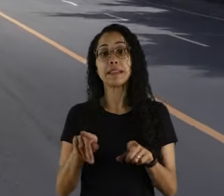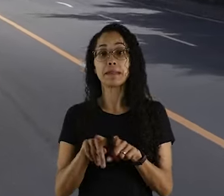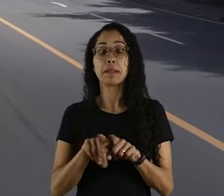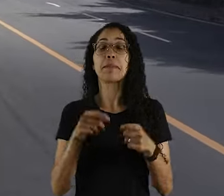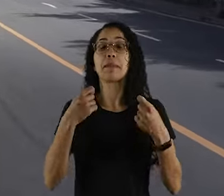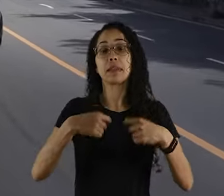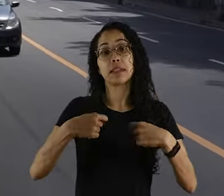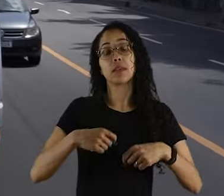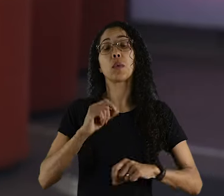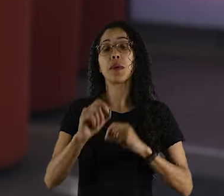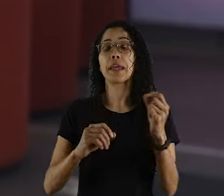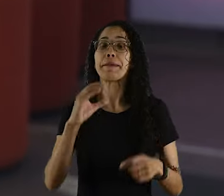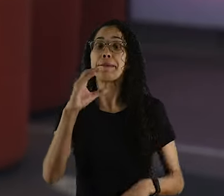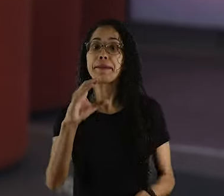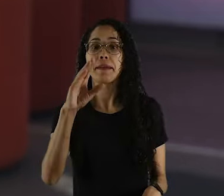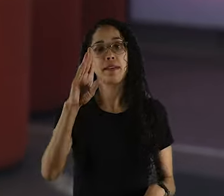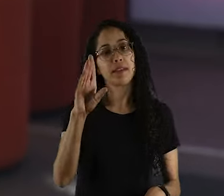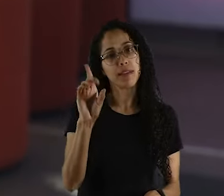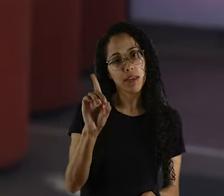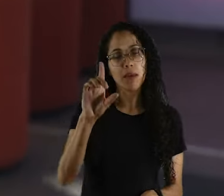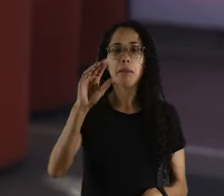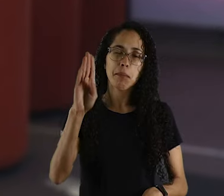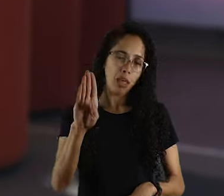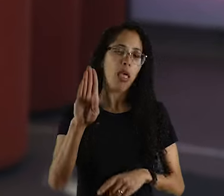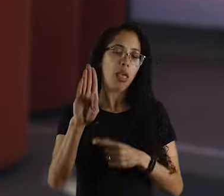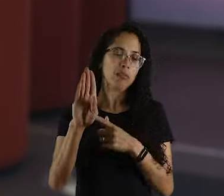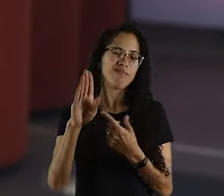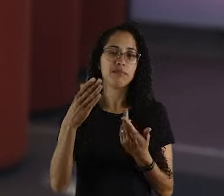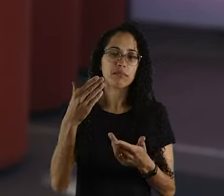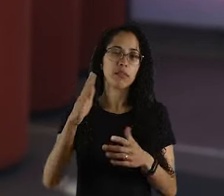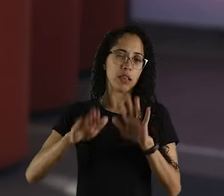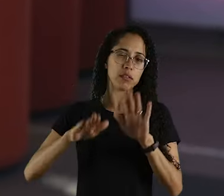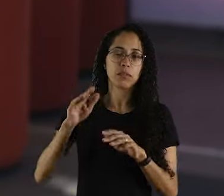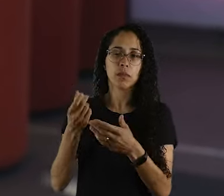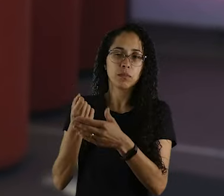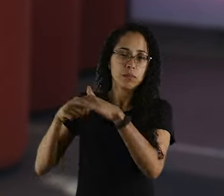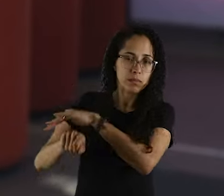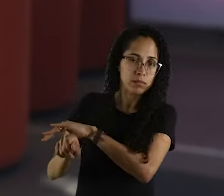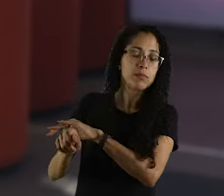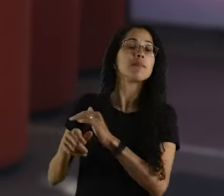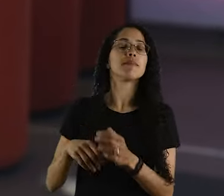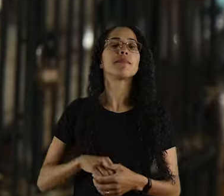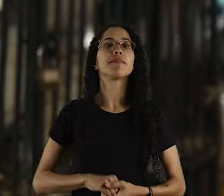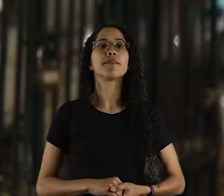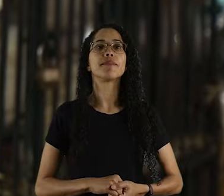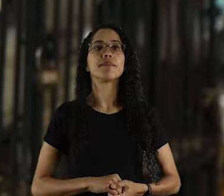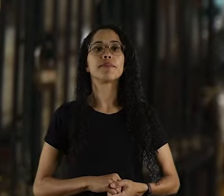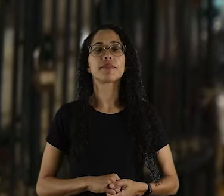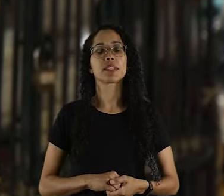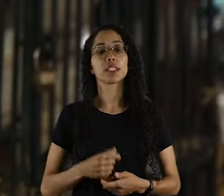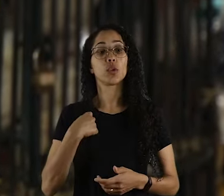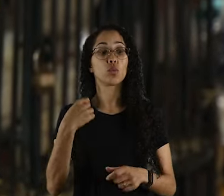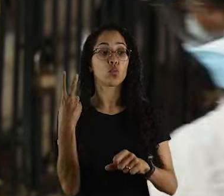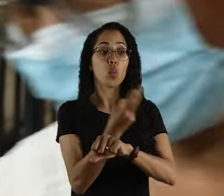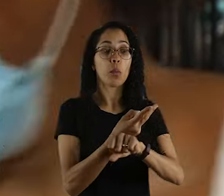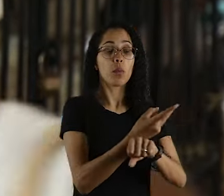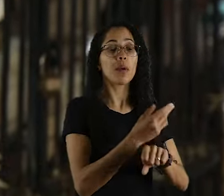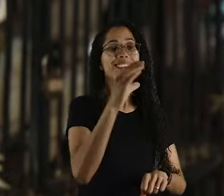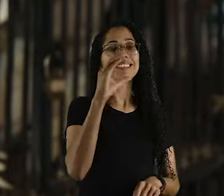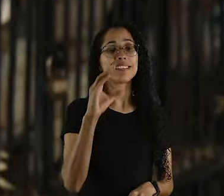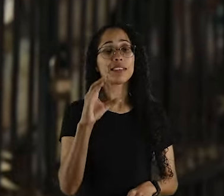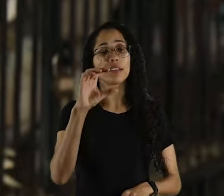investiu no banco, né? Um dinheiro no banco. CDB, aquelas coisas. É esse investimento que a gente faz. Então eu tento procurar um